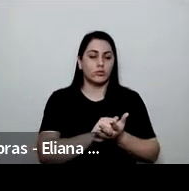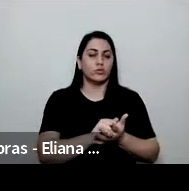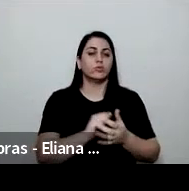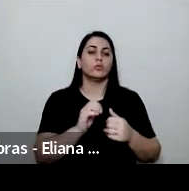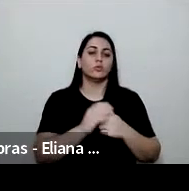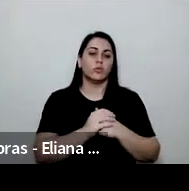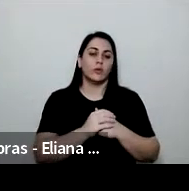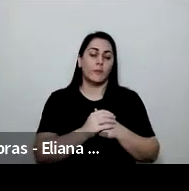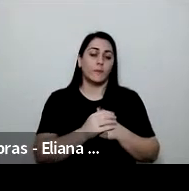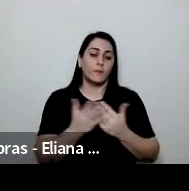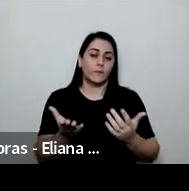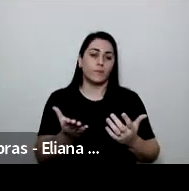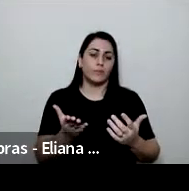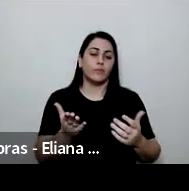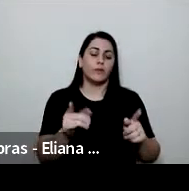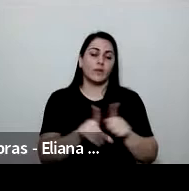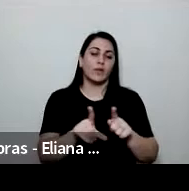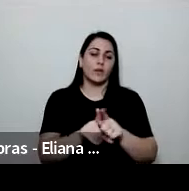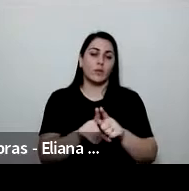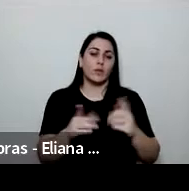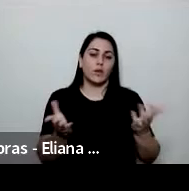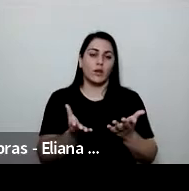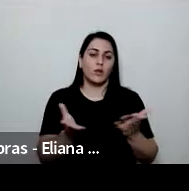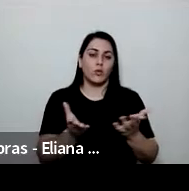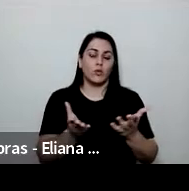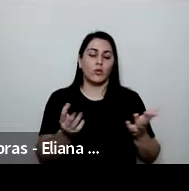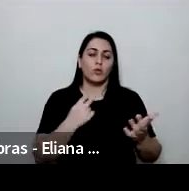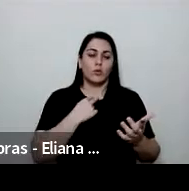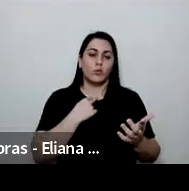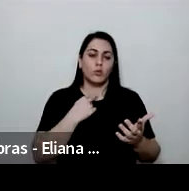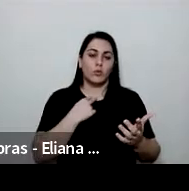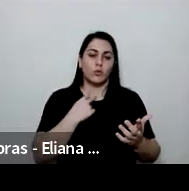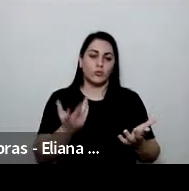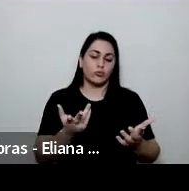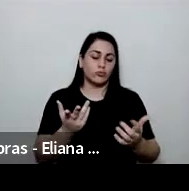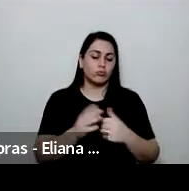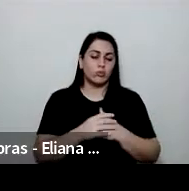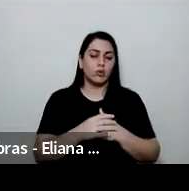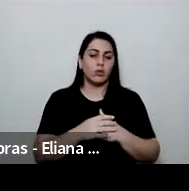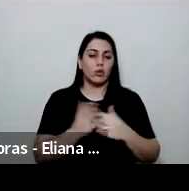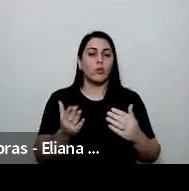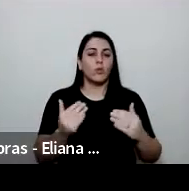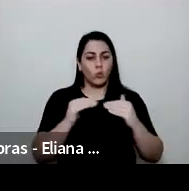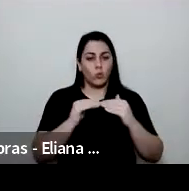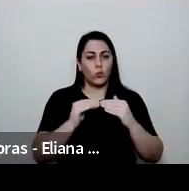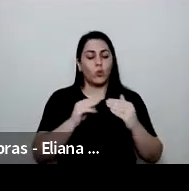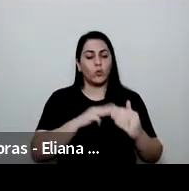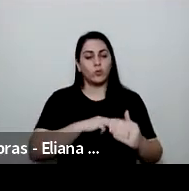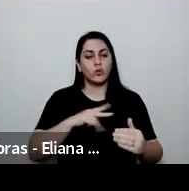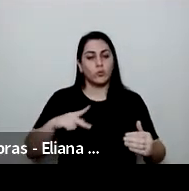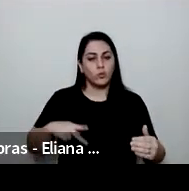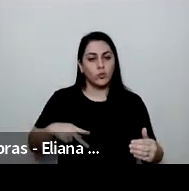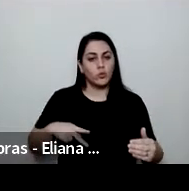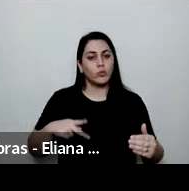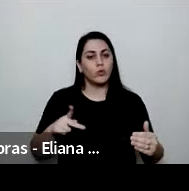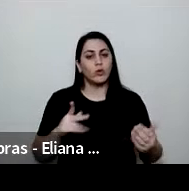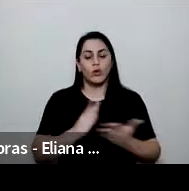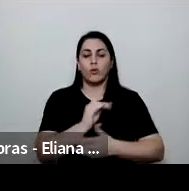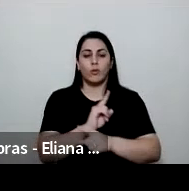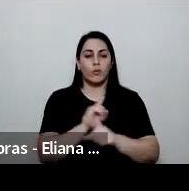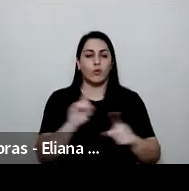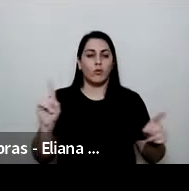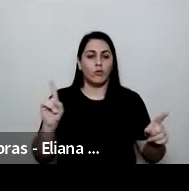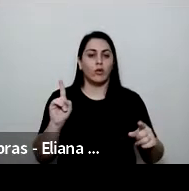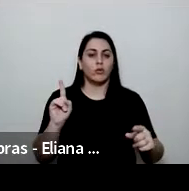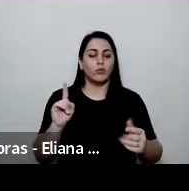candidatura de a razão pela qual a função das parecida Procuradoria Regional Eleitoral no interferindo Regina